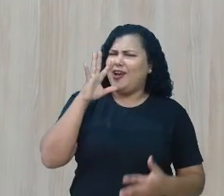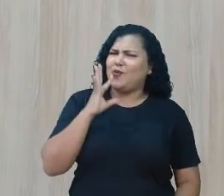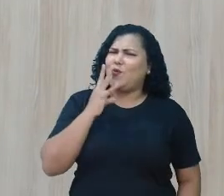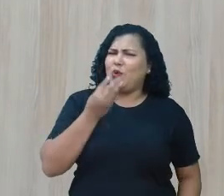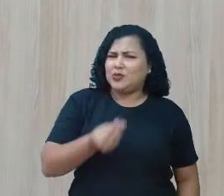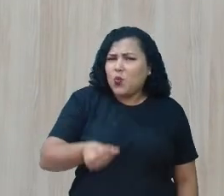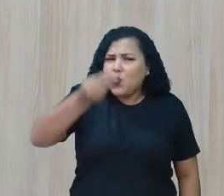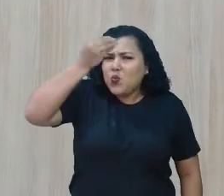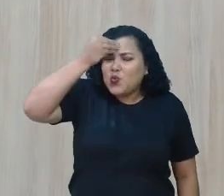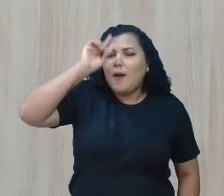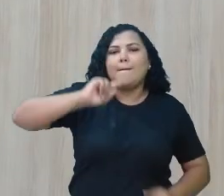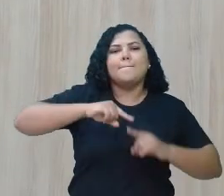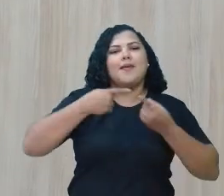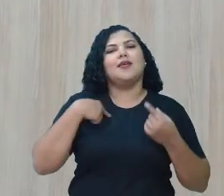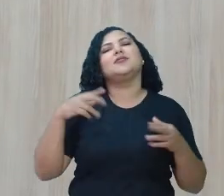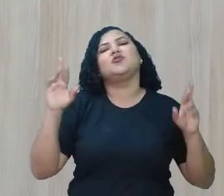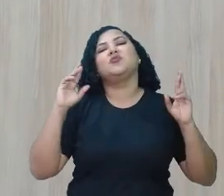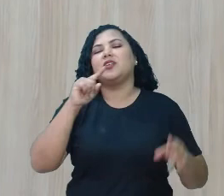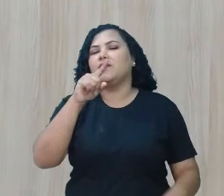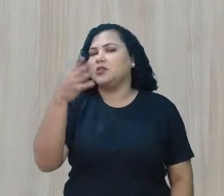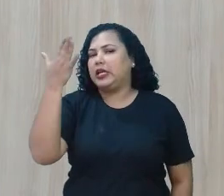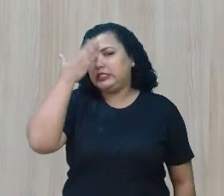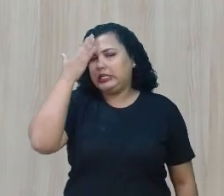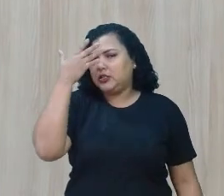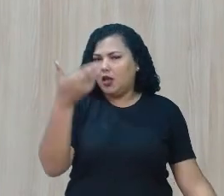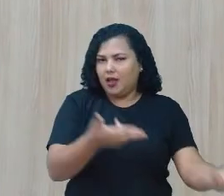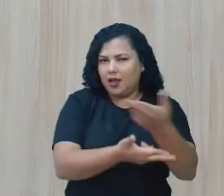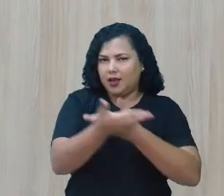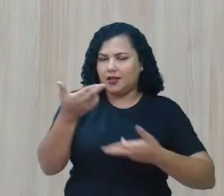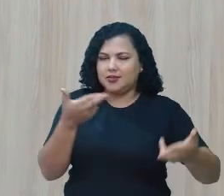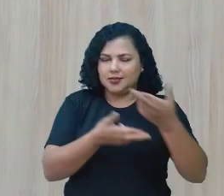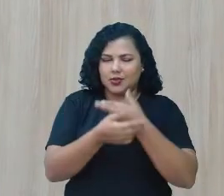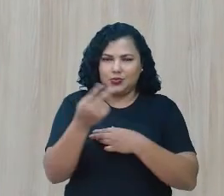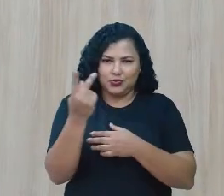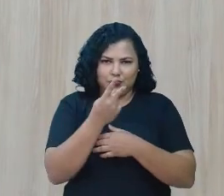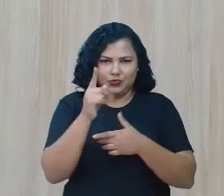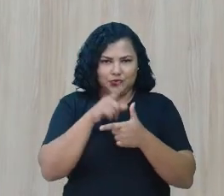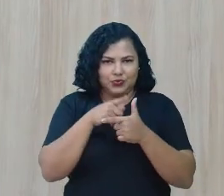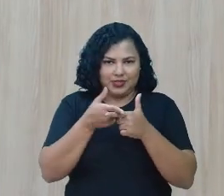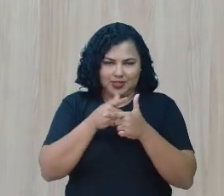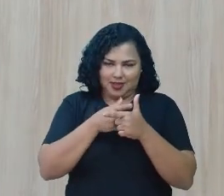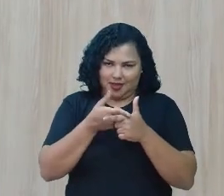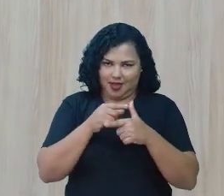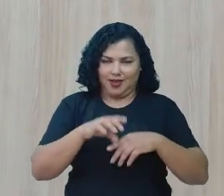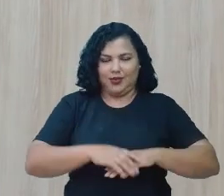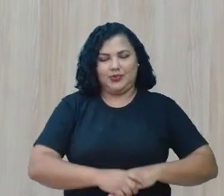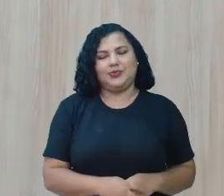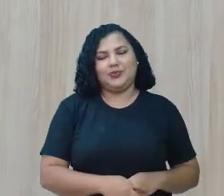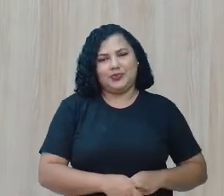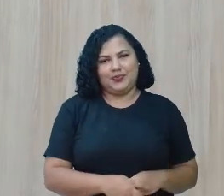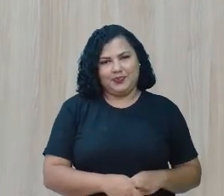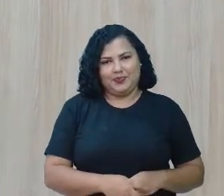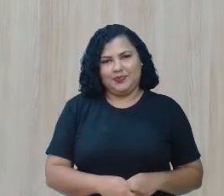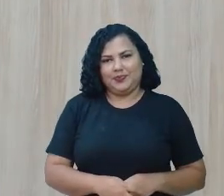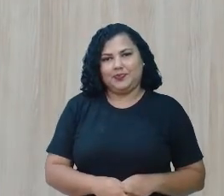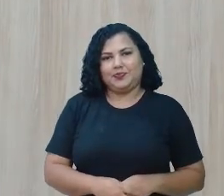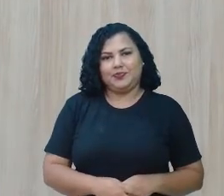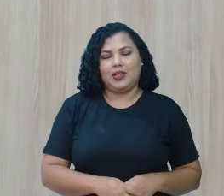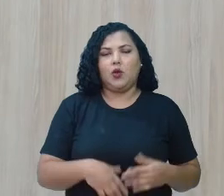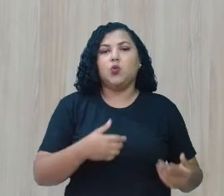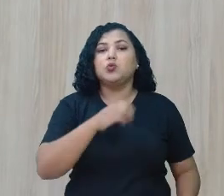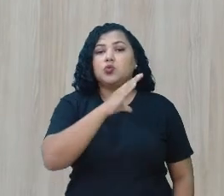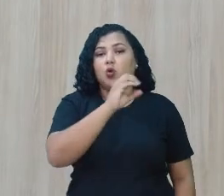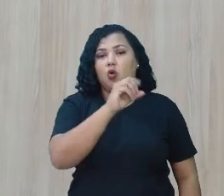mas eu espero que você tenha entendido aí a relação entre os ângulos colaterais e os ângulos alternos, dentre eles